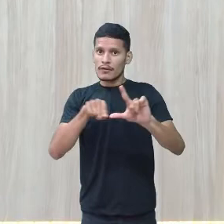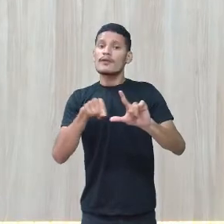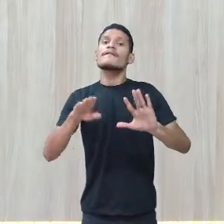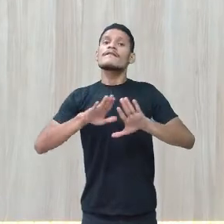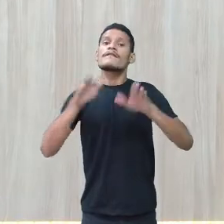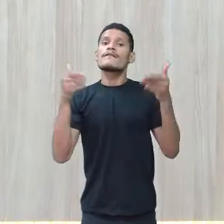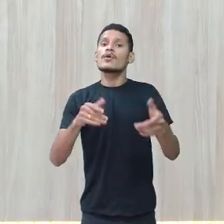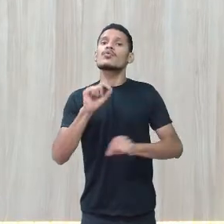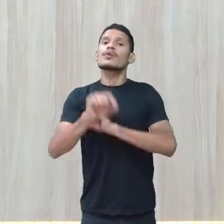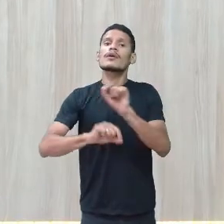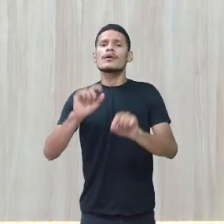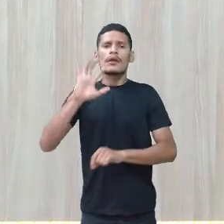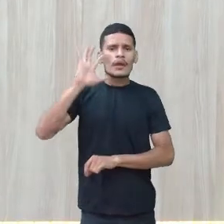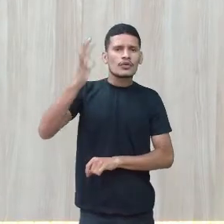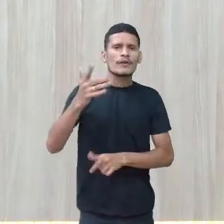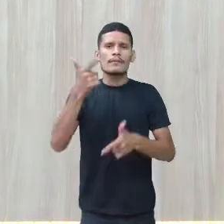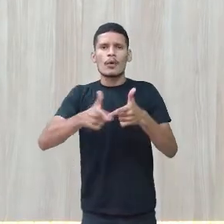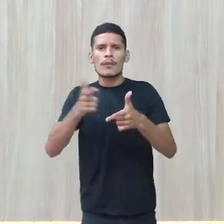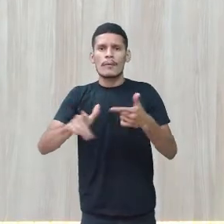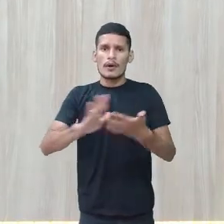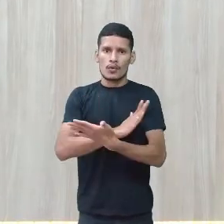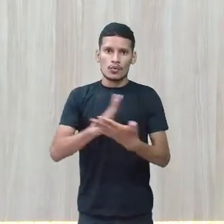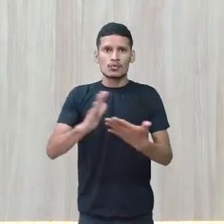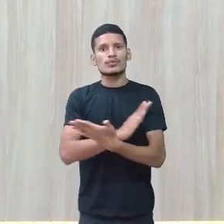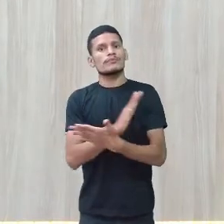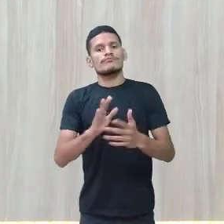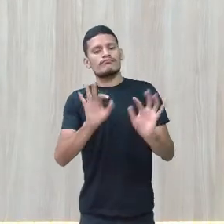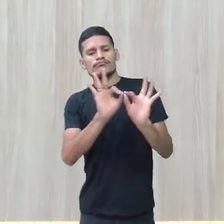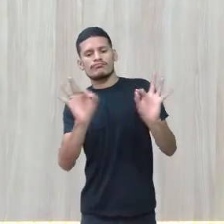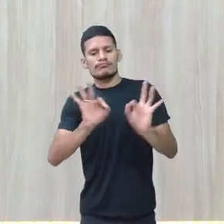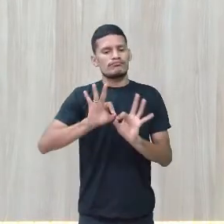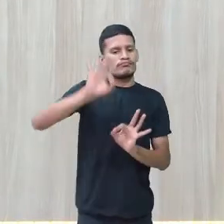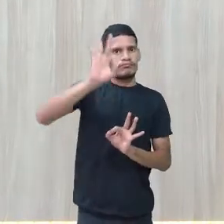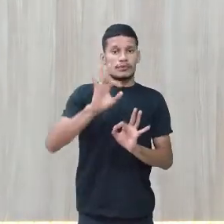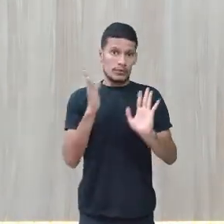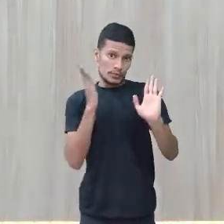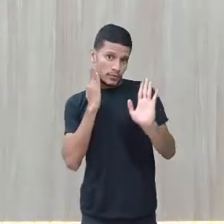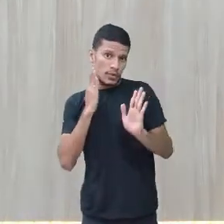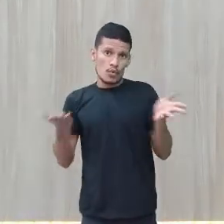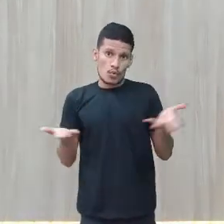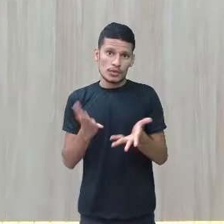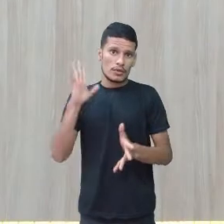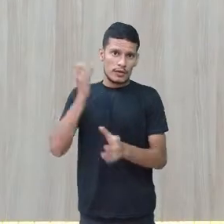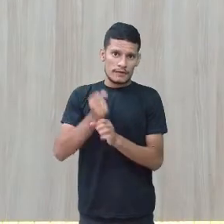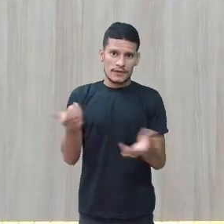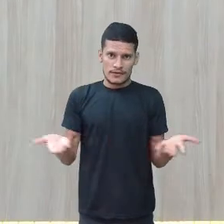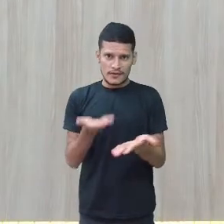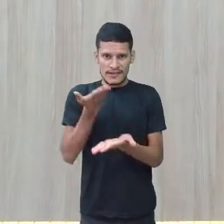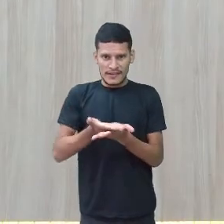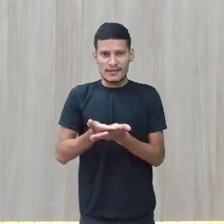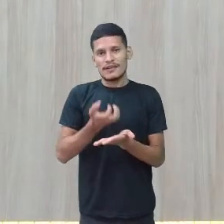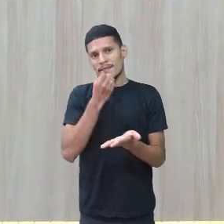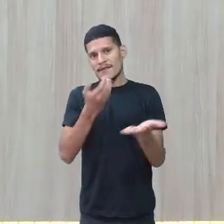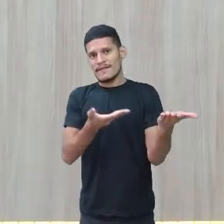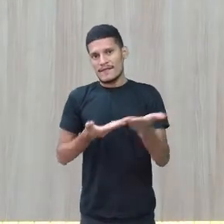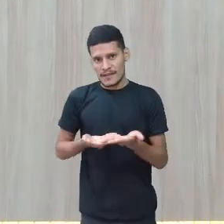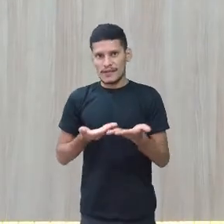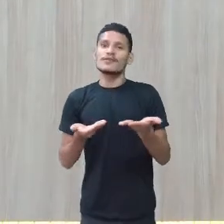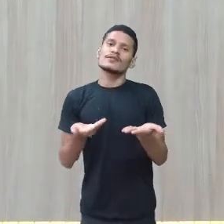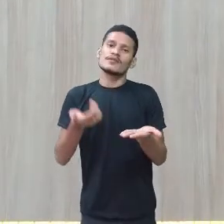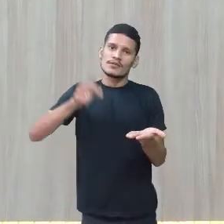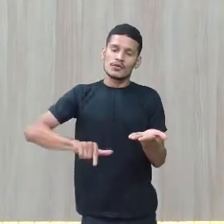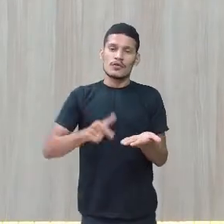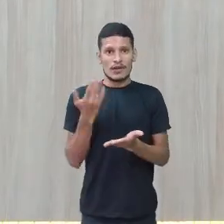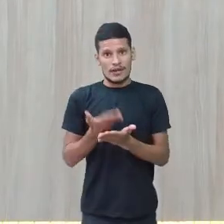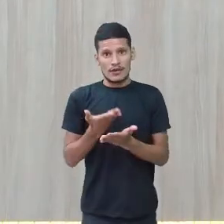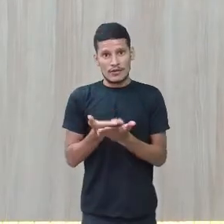pouquinho mais em resolver alguns problemas com ângulos. Mas para isso a gente vai fazer uma revisão hoje, tá? Sejam bem-vindos e bem-vindas mais uma